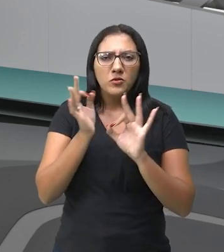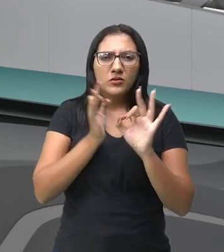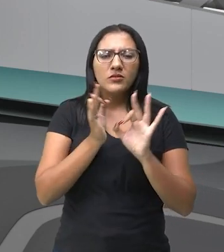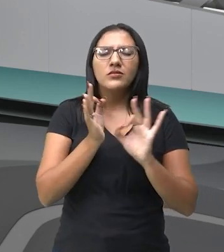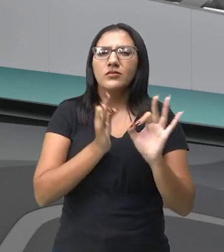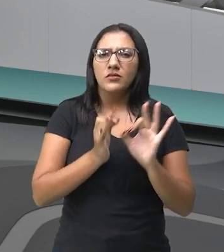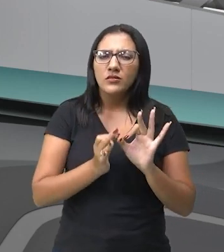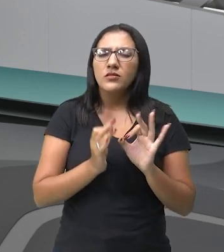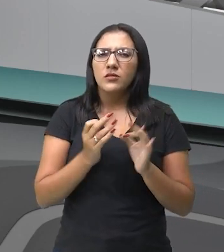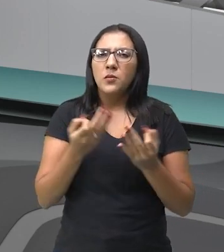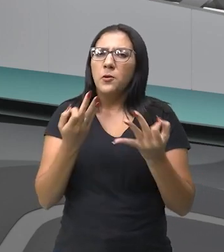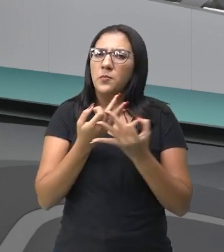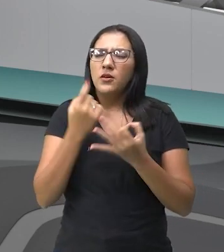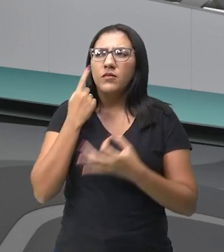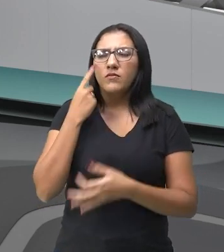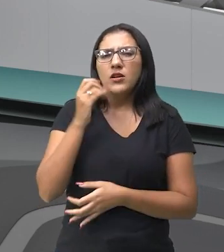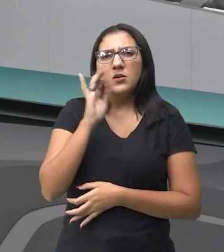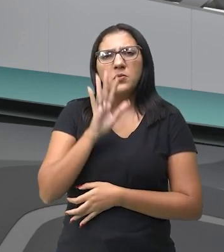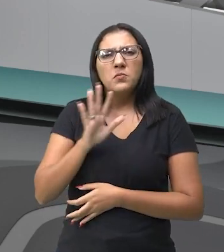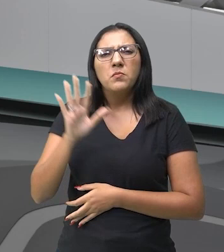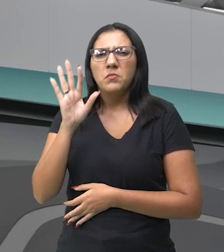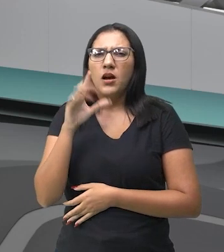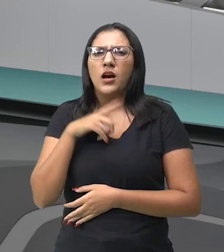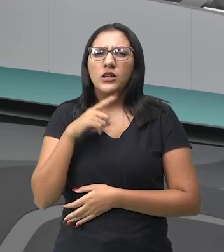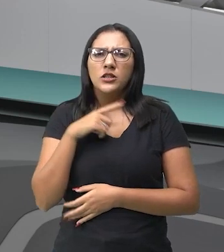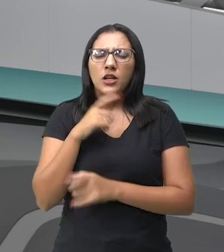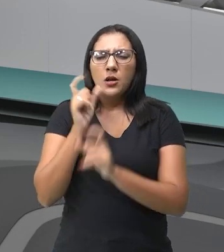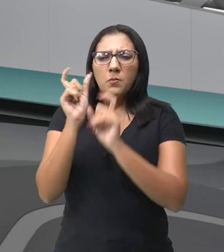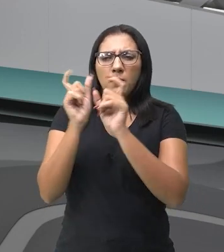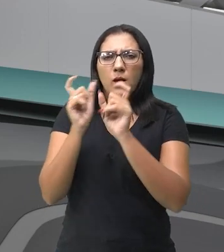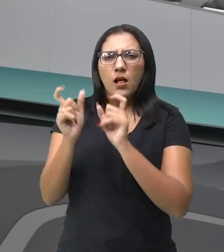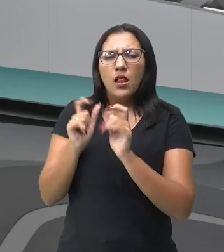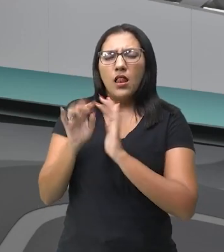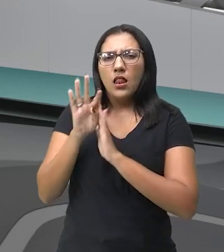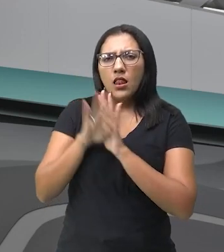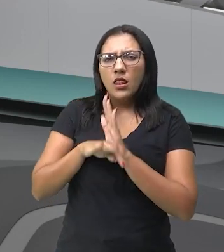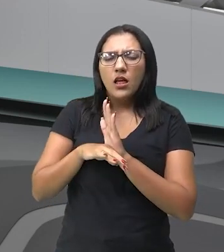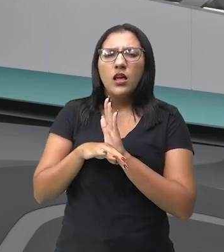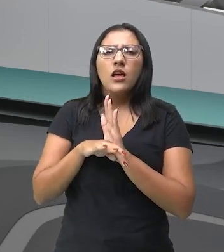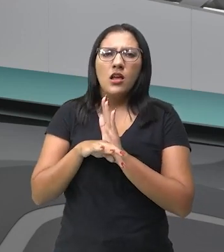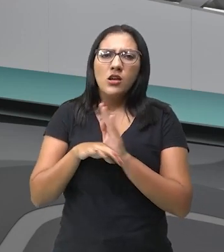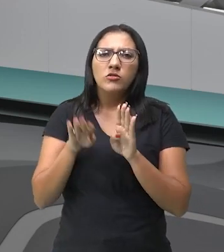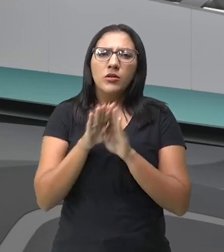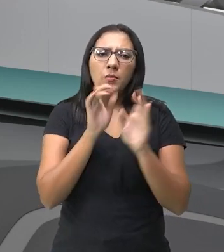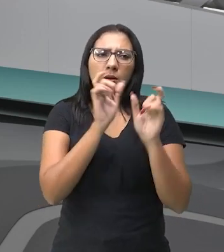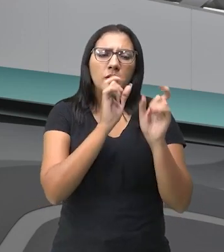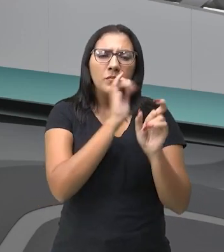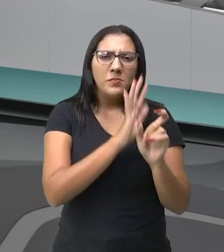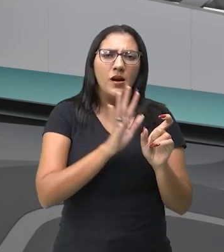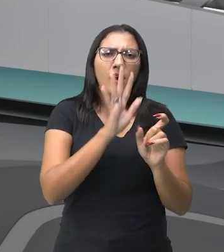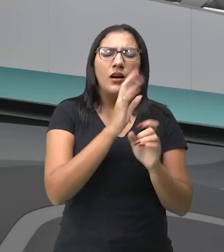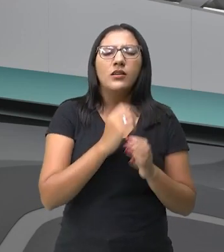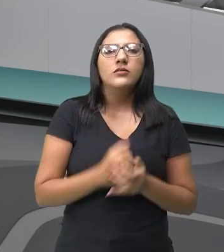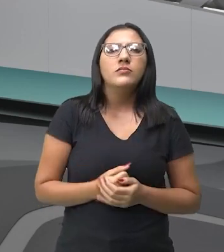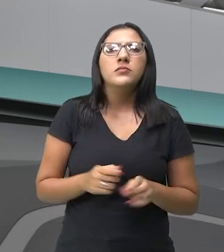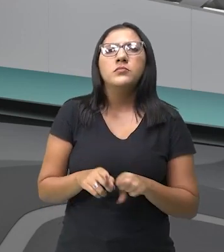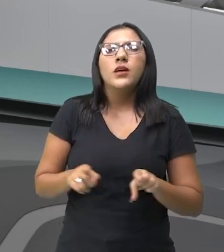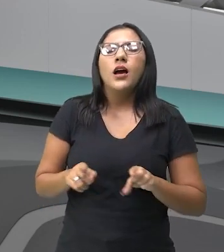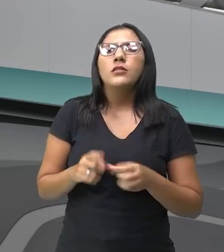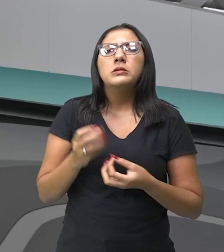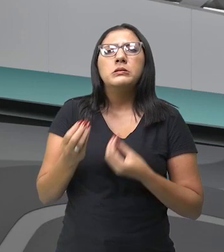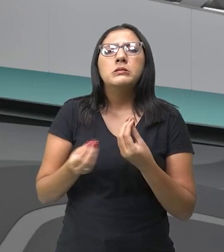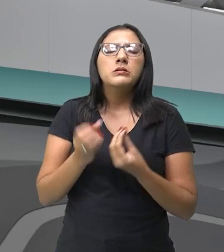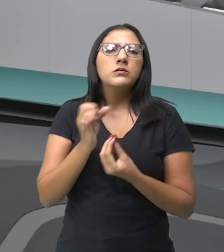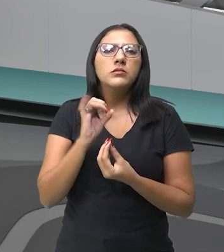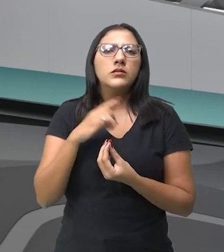o que aconteceria se eu retirasse uma dessas partes, uma dessas camadas? Será que esse texto conseguiria